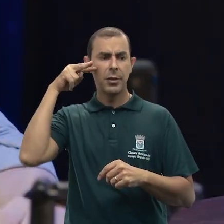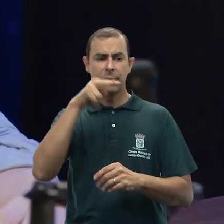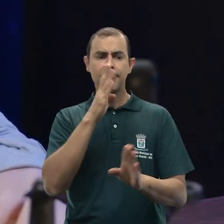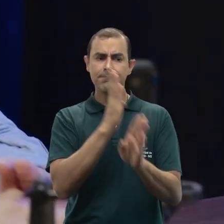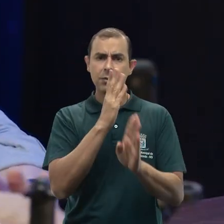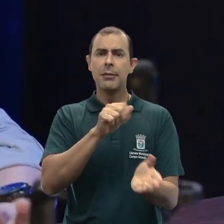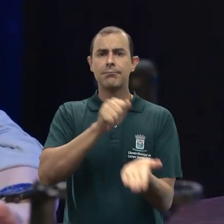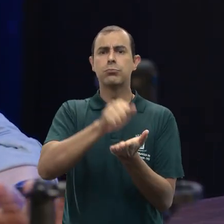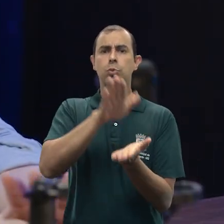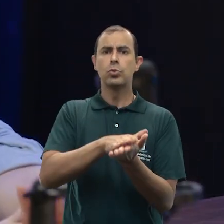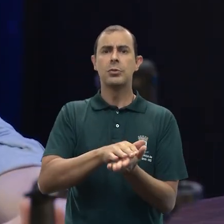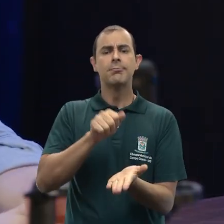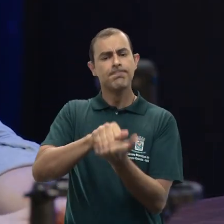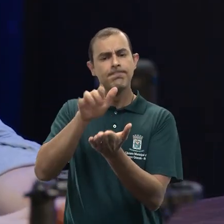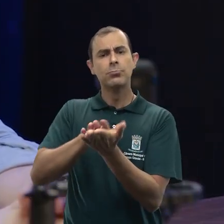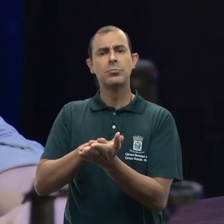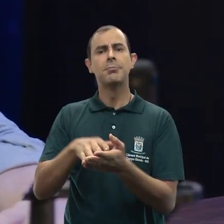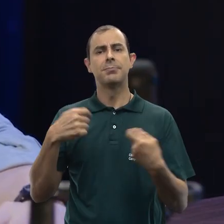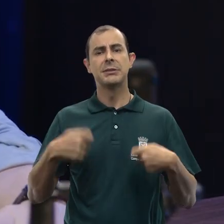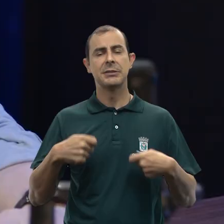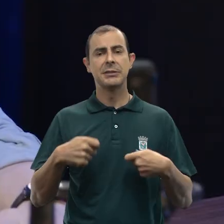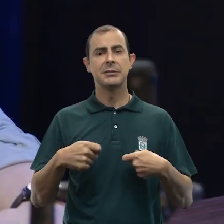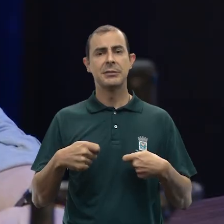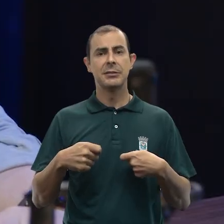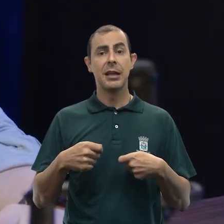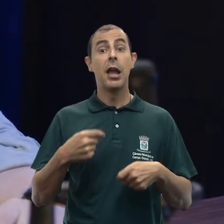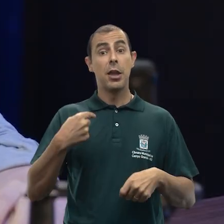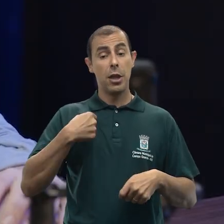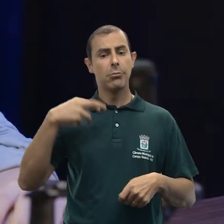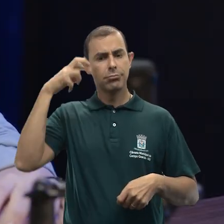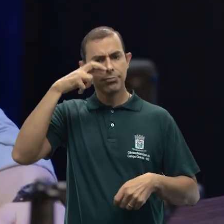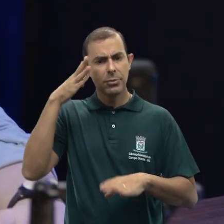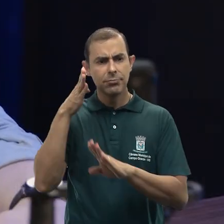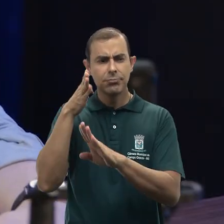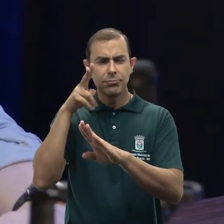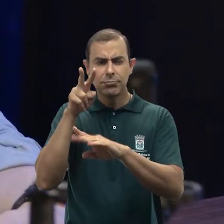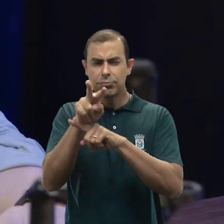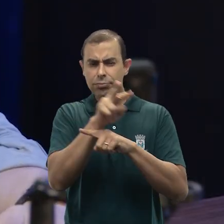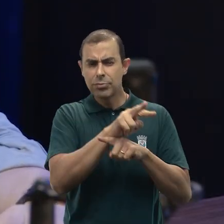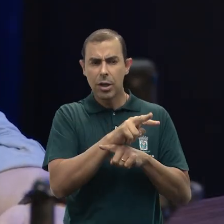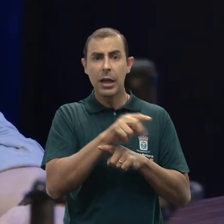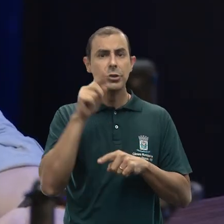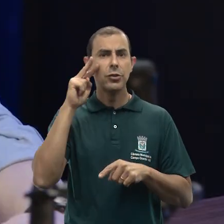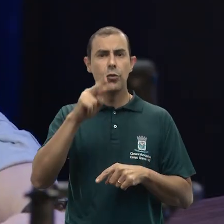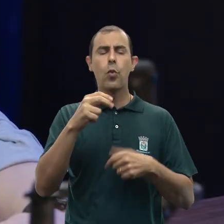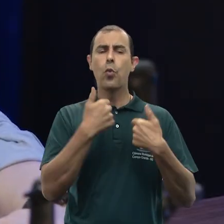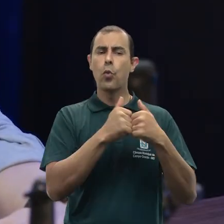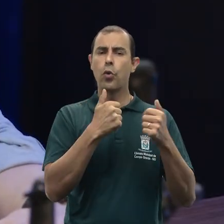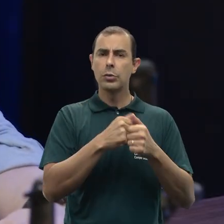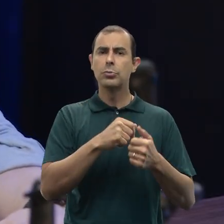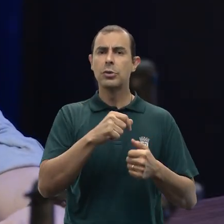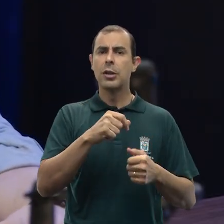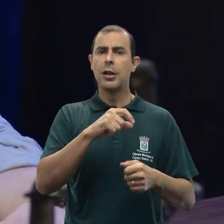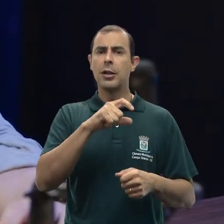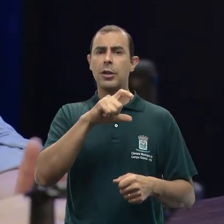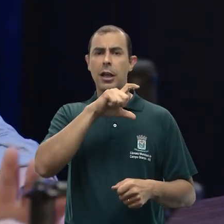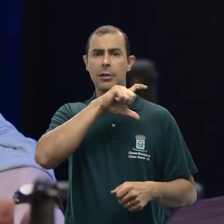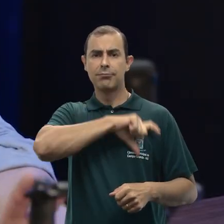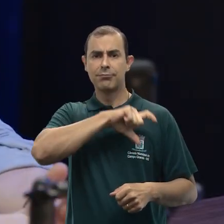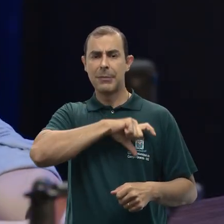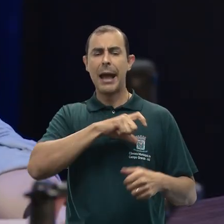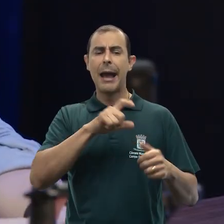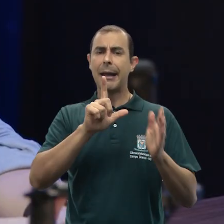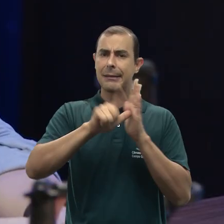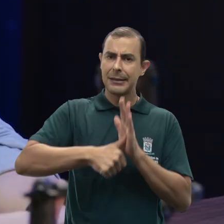está estragado. Nessas inspeções, a gente viu ônibus rodando com documentação atrasada, ônibus